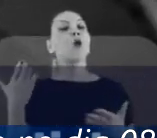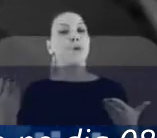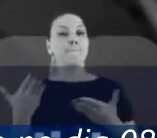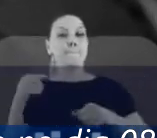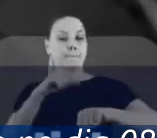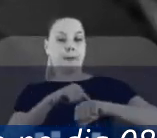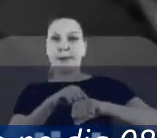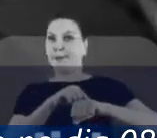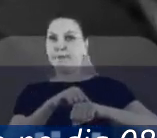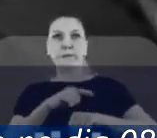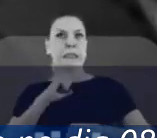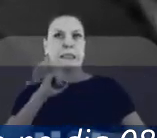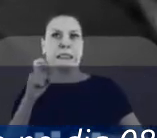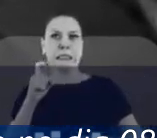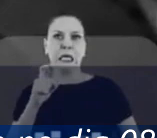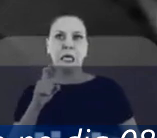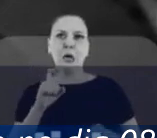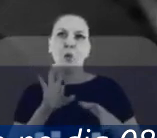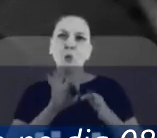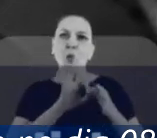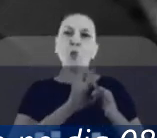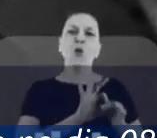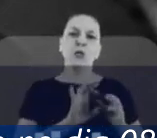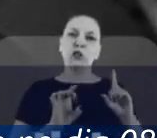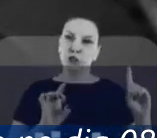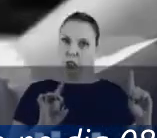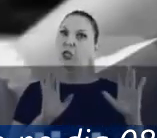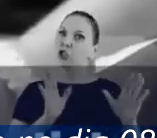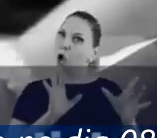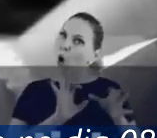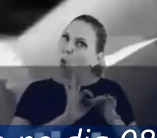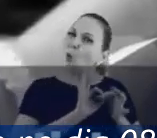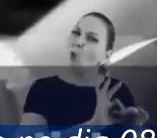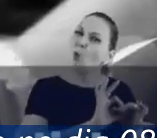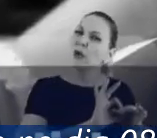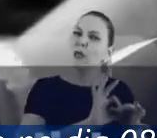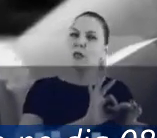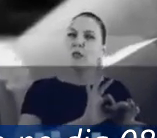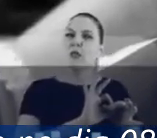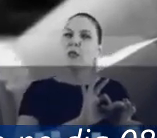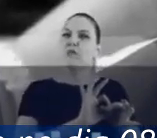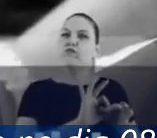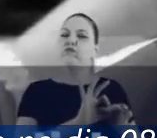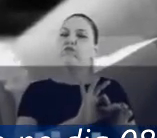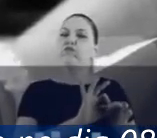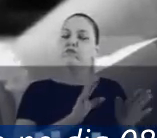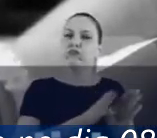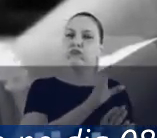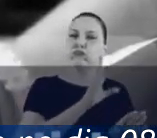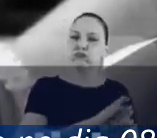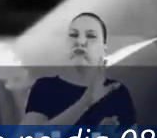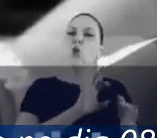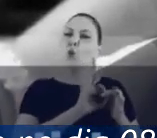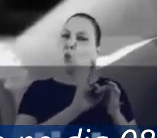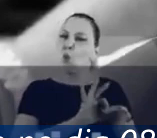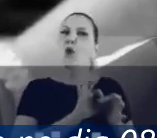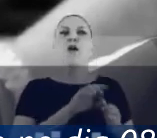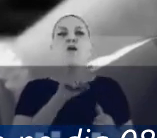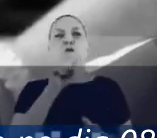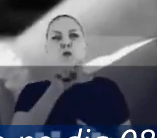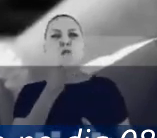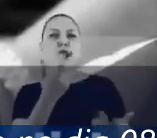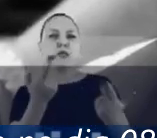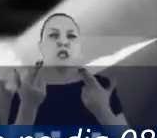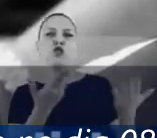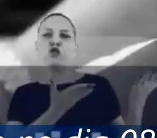beneficiados com Tais atos e defendeu que parlamentares lutem pela restauração da liberdade de expressão no